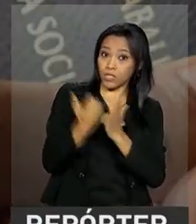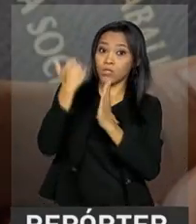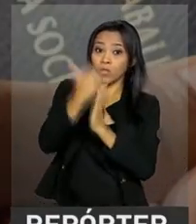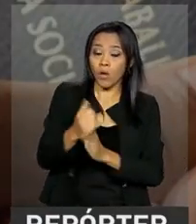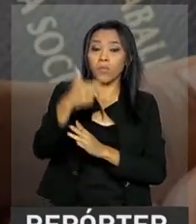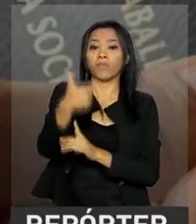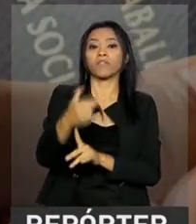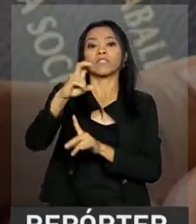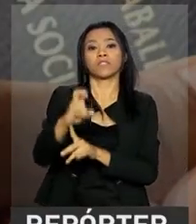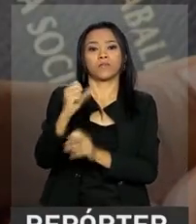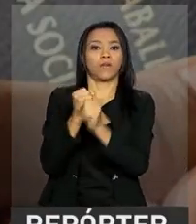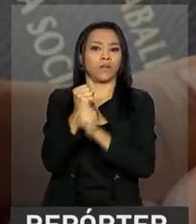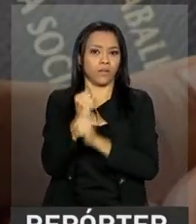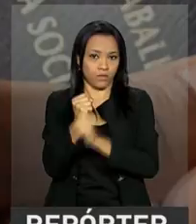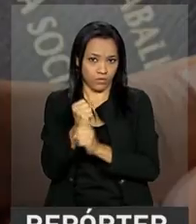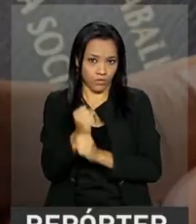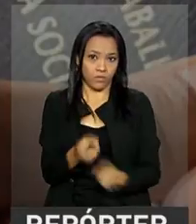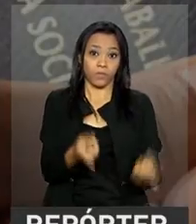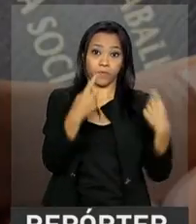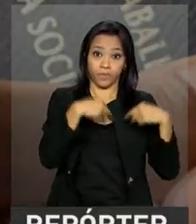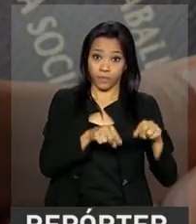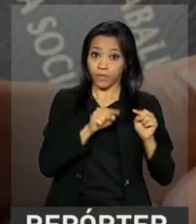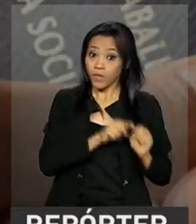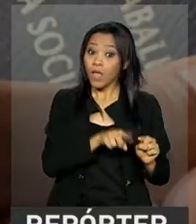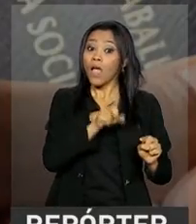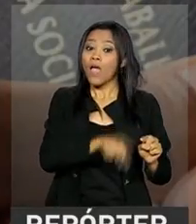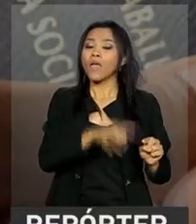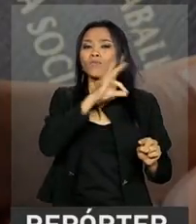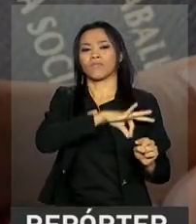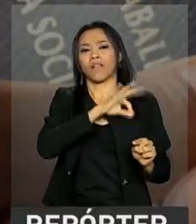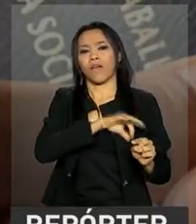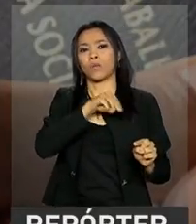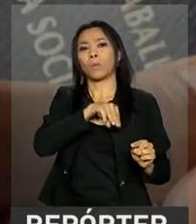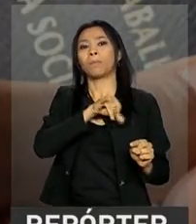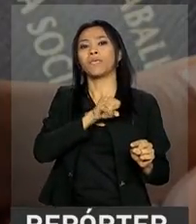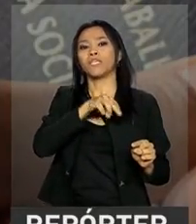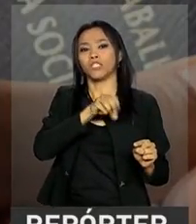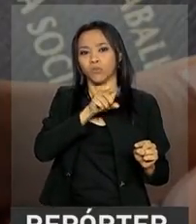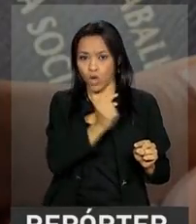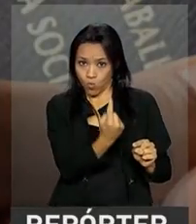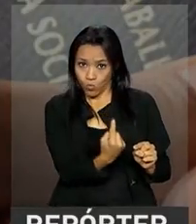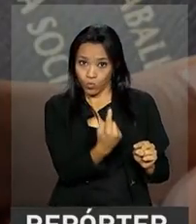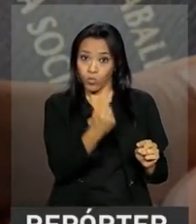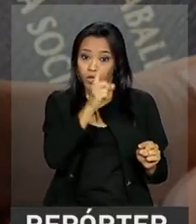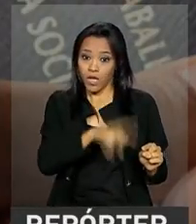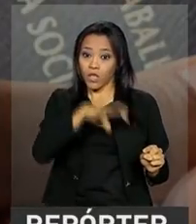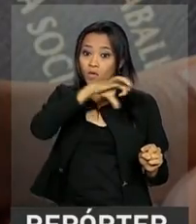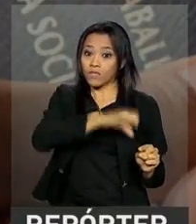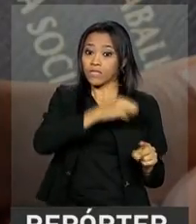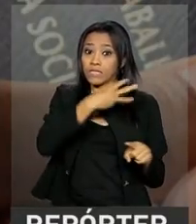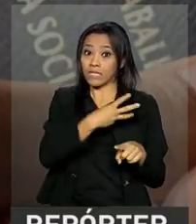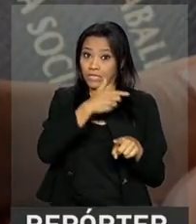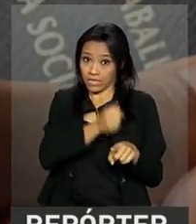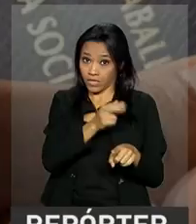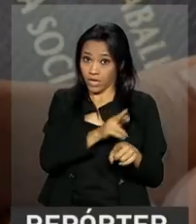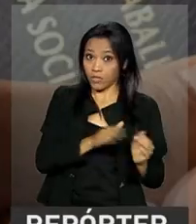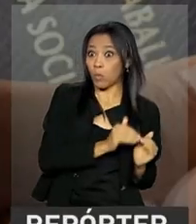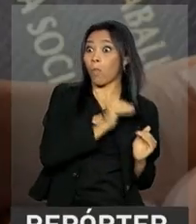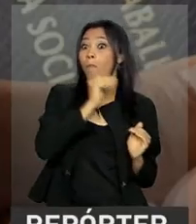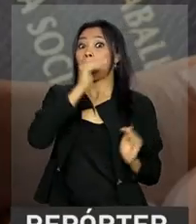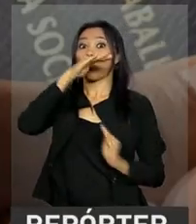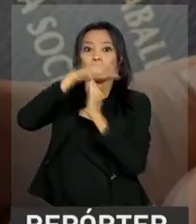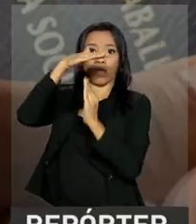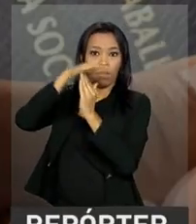25 anos o menor benefício será o salário mínimo que hoje há 937 reais o maior